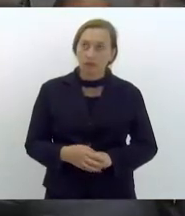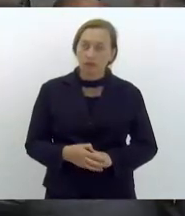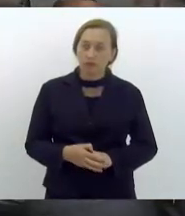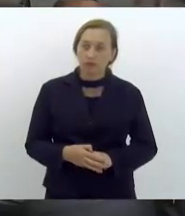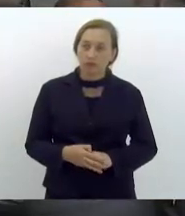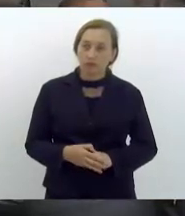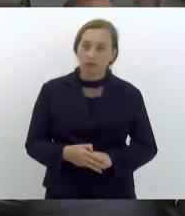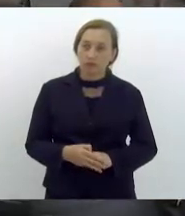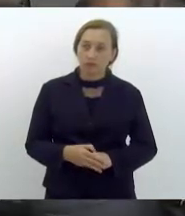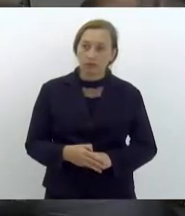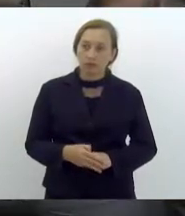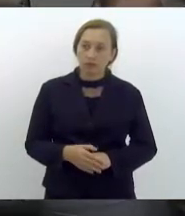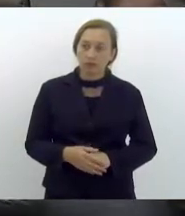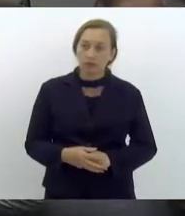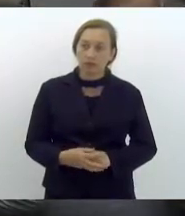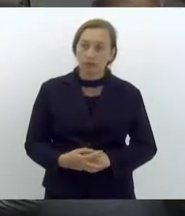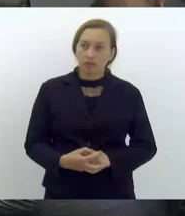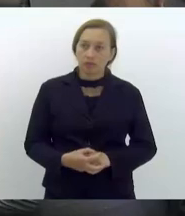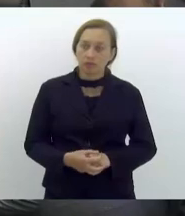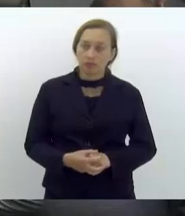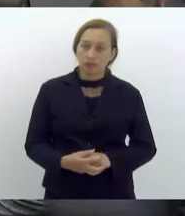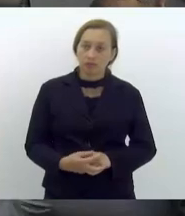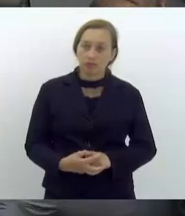todos nós temos